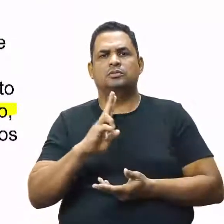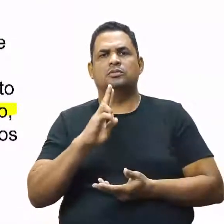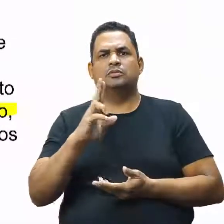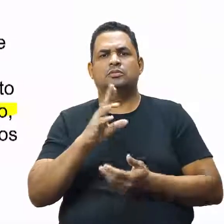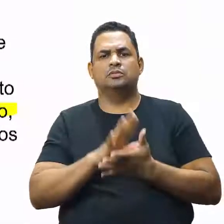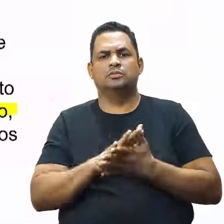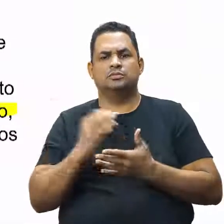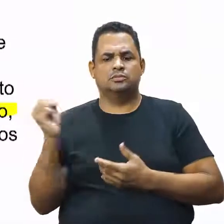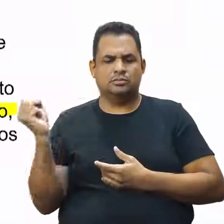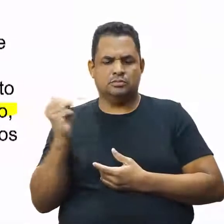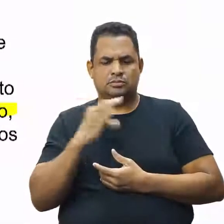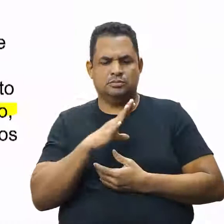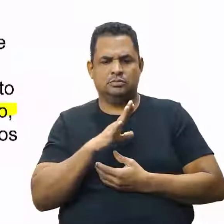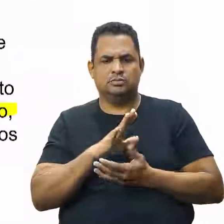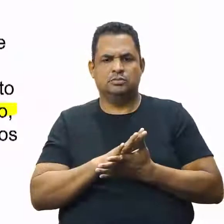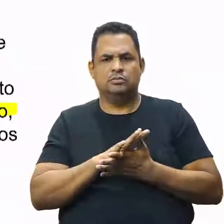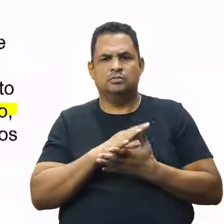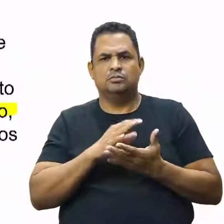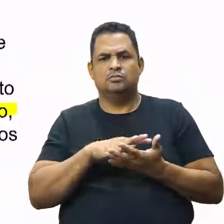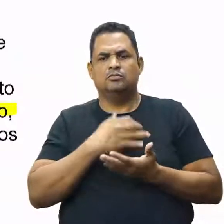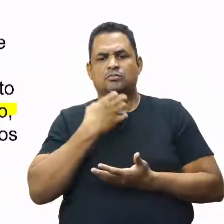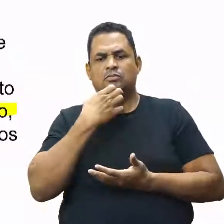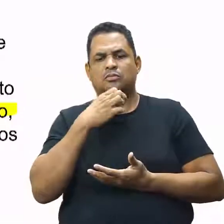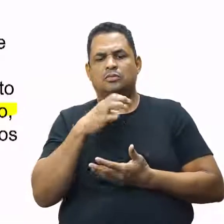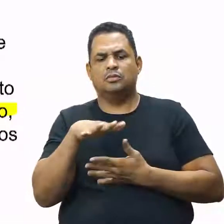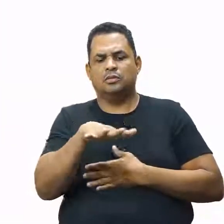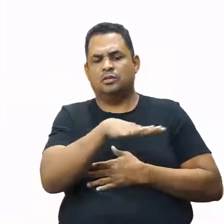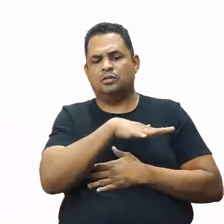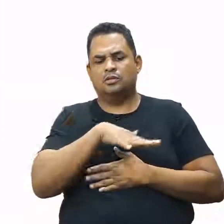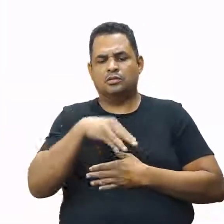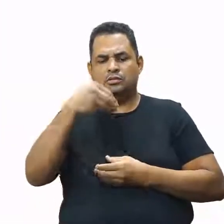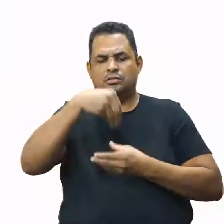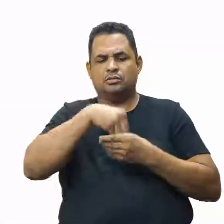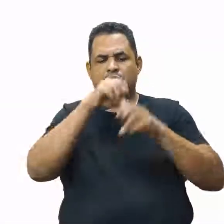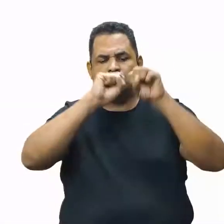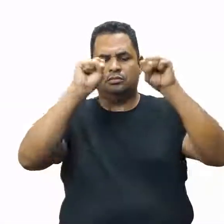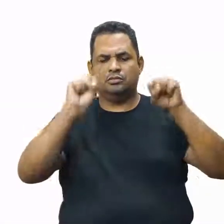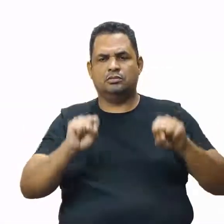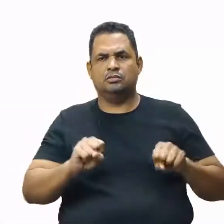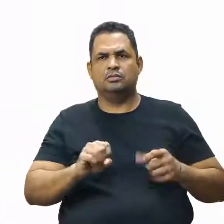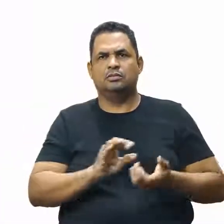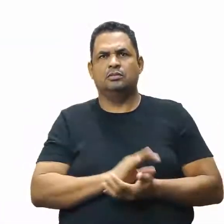de renovação da energia que tem naquele sistema.